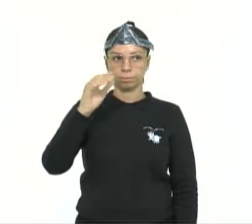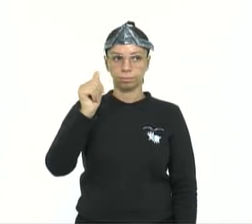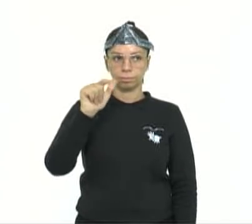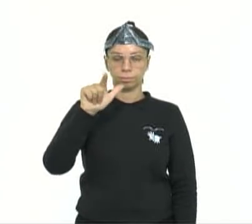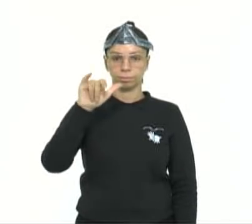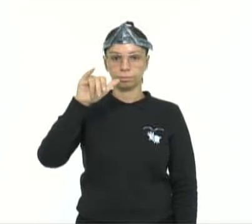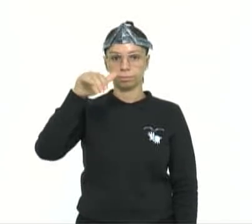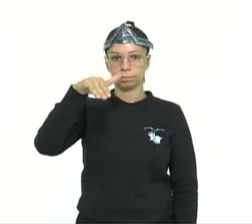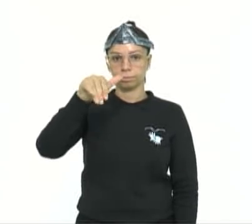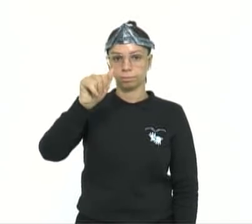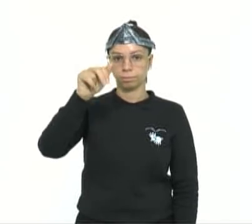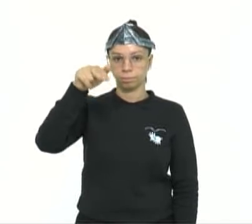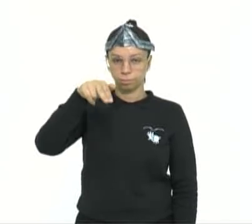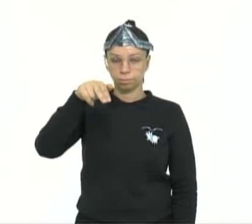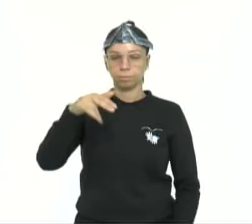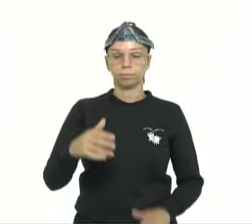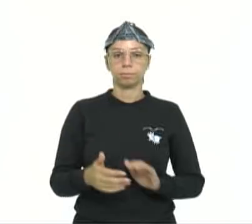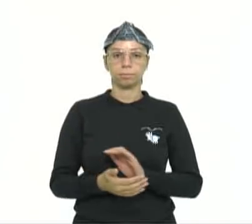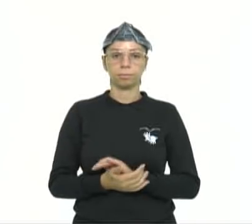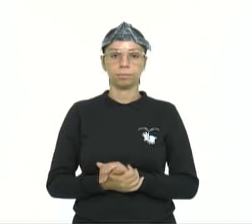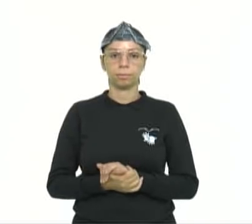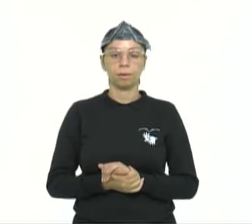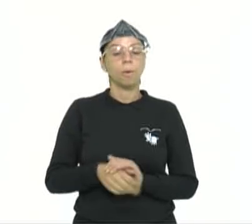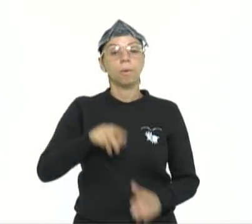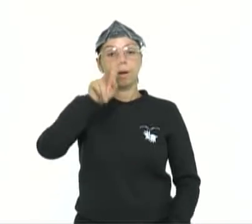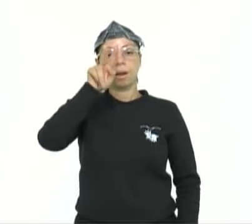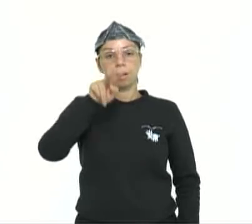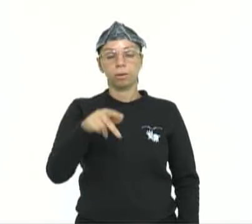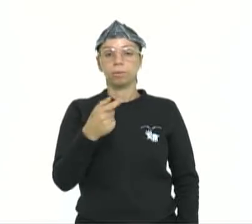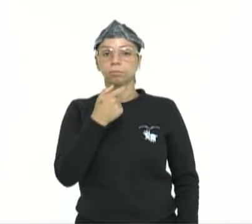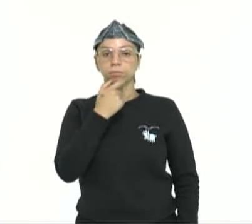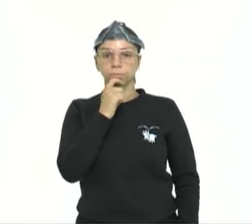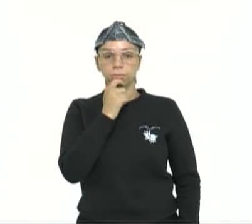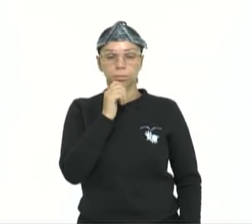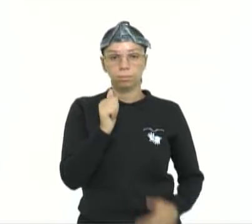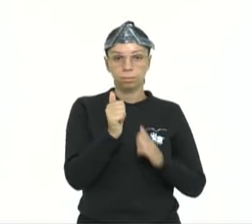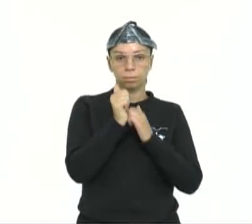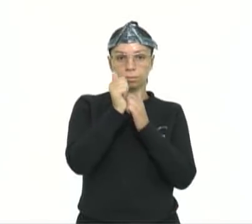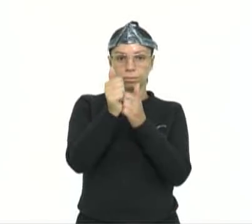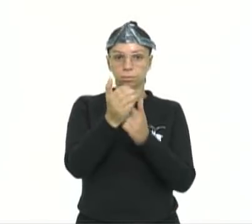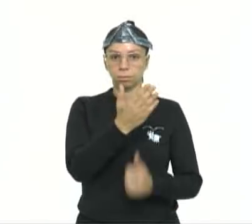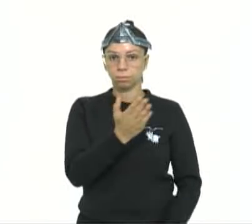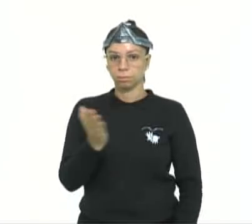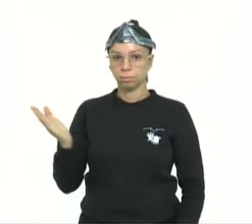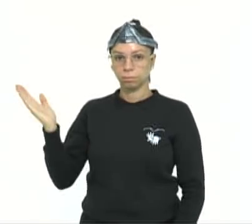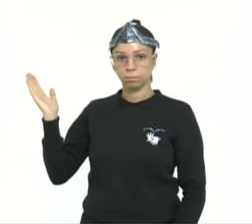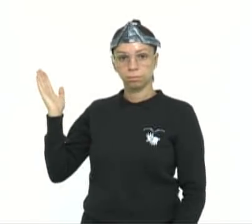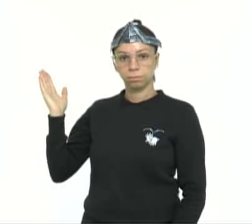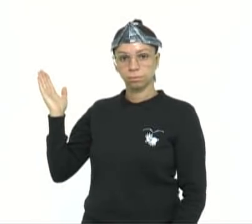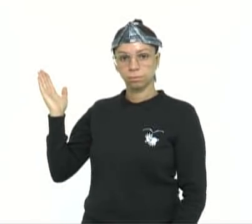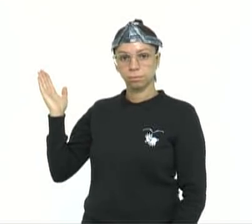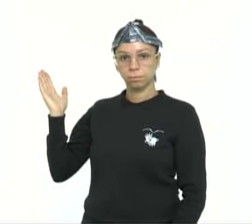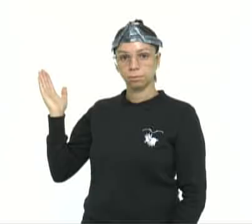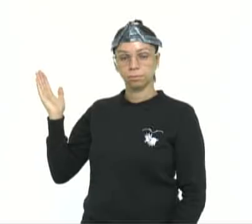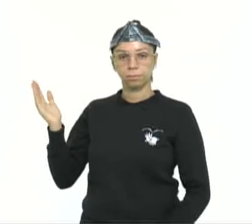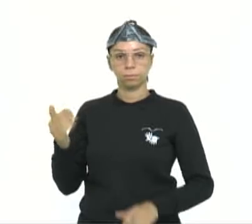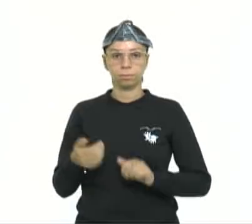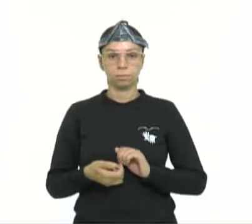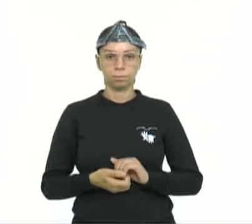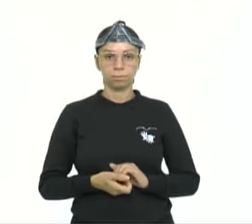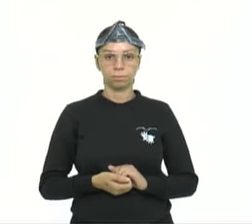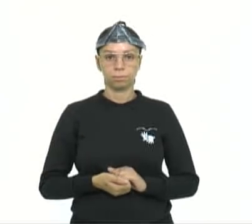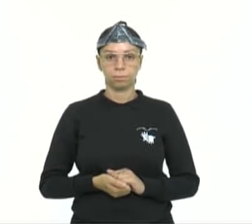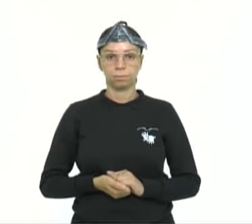artist, illustrator and teacher. He started his career publishing himself through the comic books